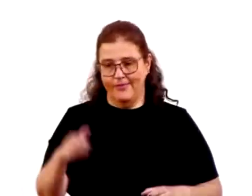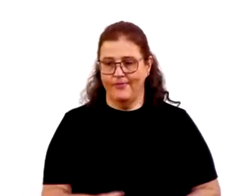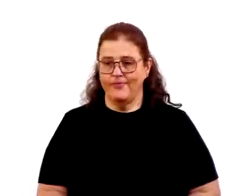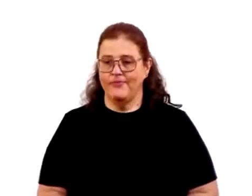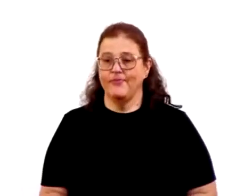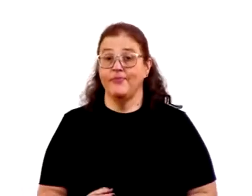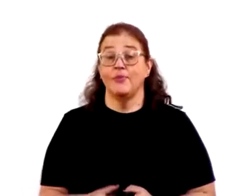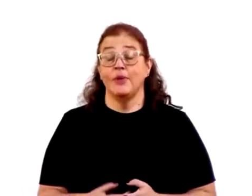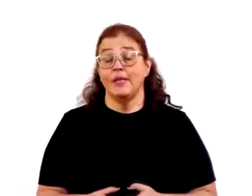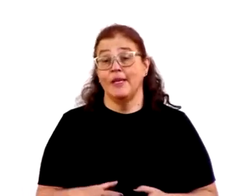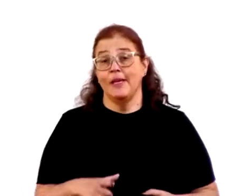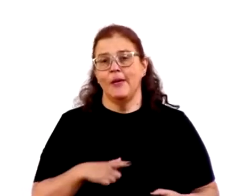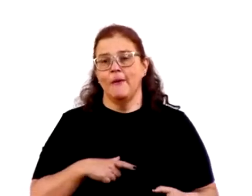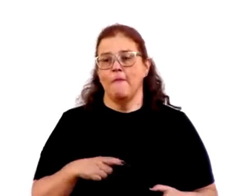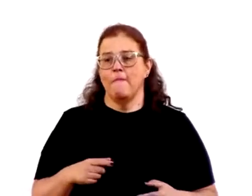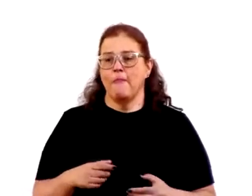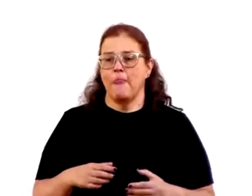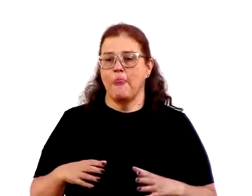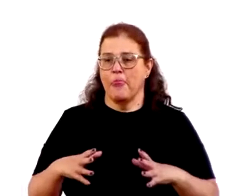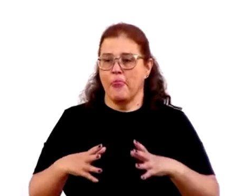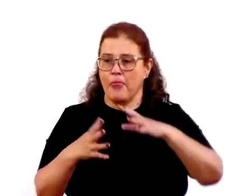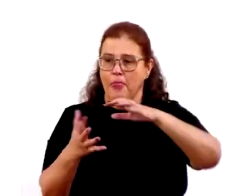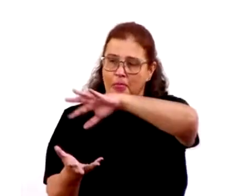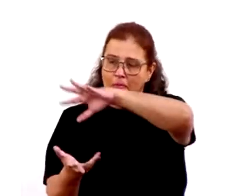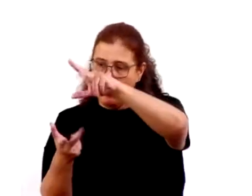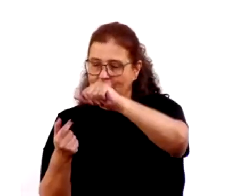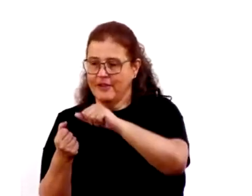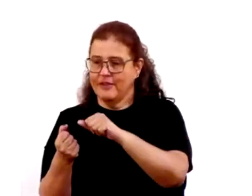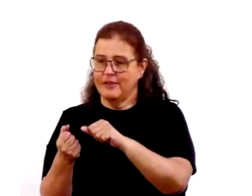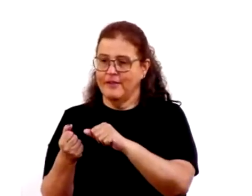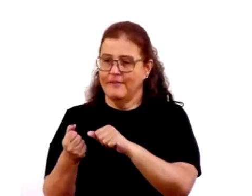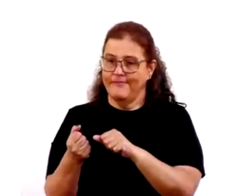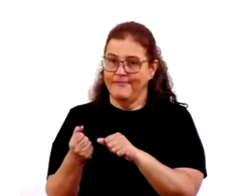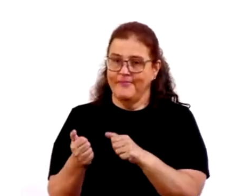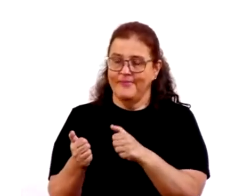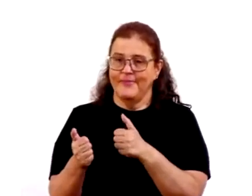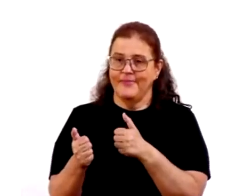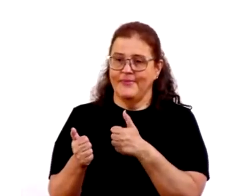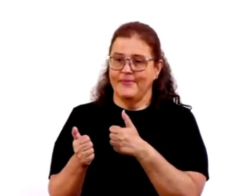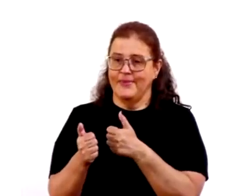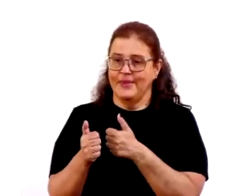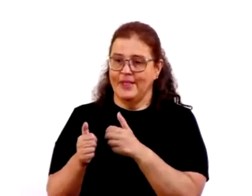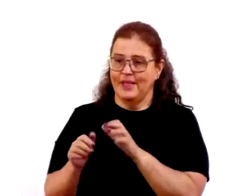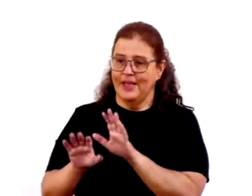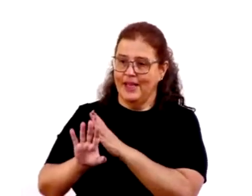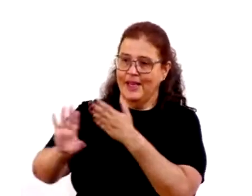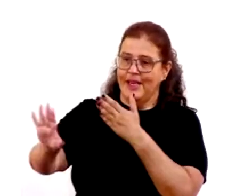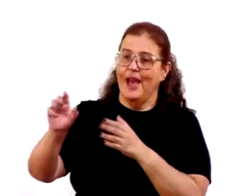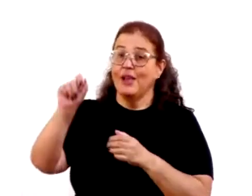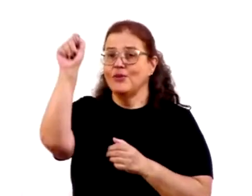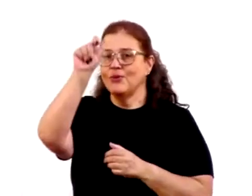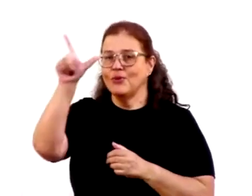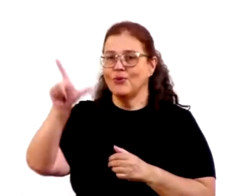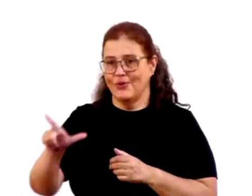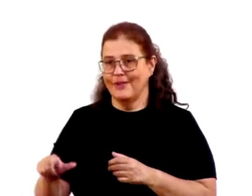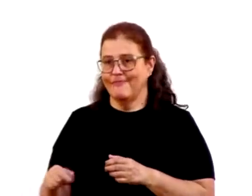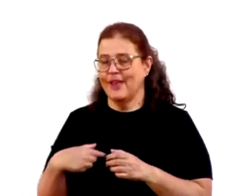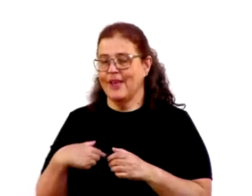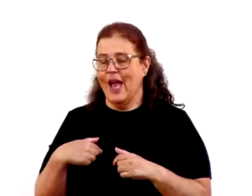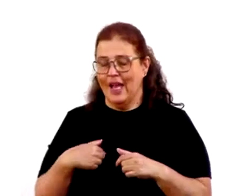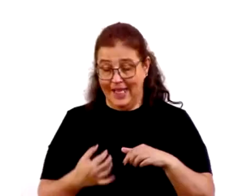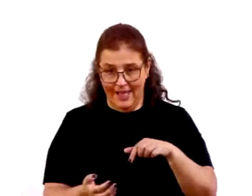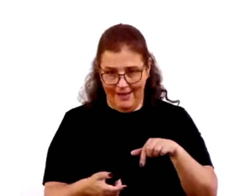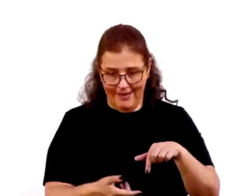boa parte, a maior parte desse planeta é de água, crianças. Então, visto de longe, se vê mais a água, a